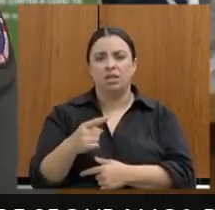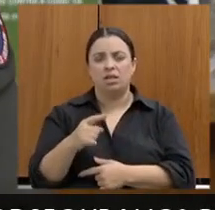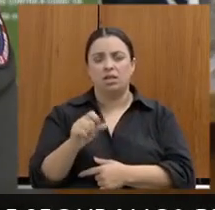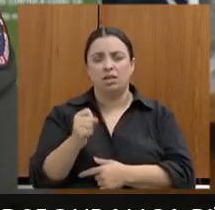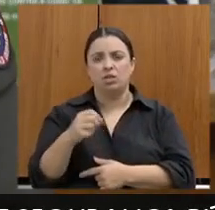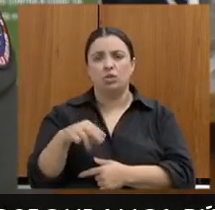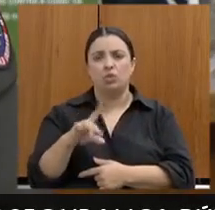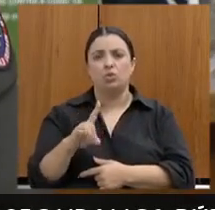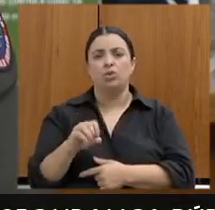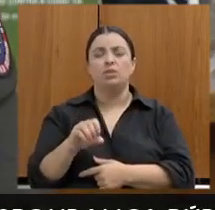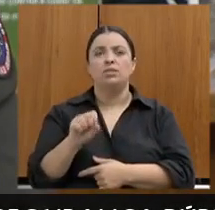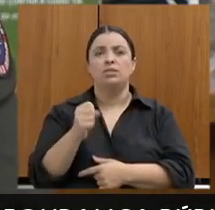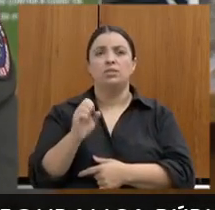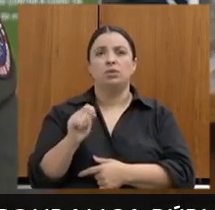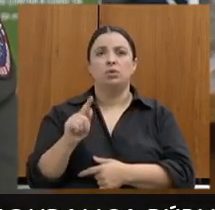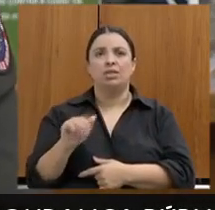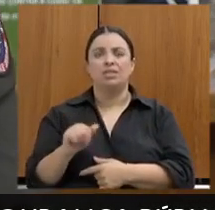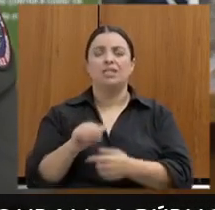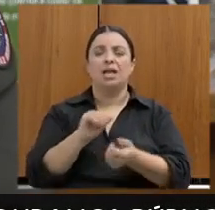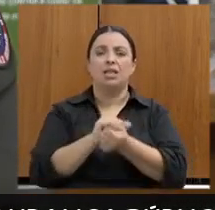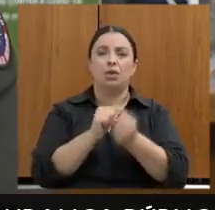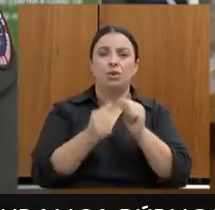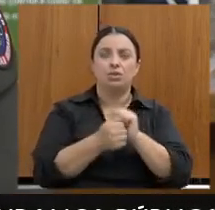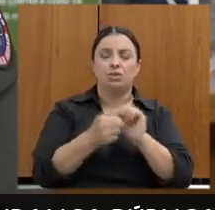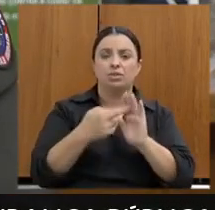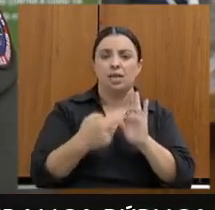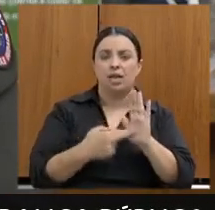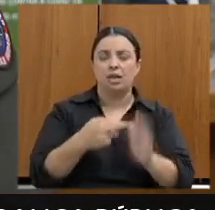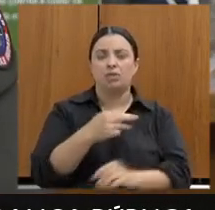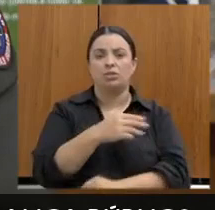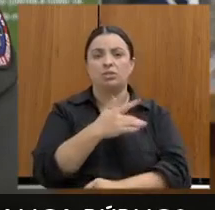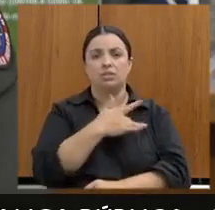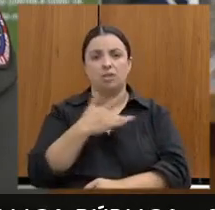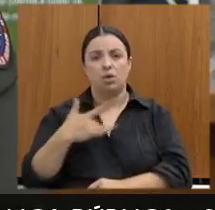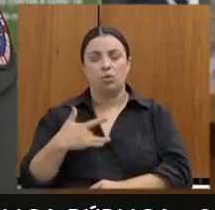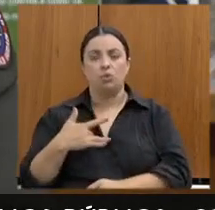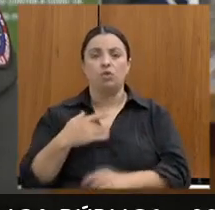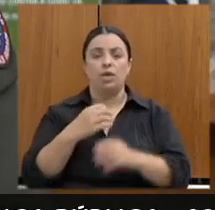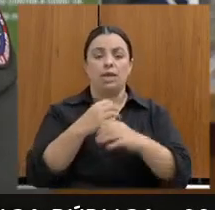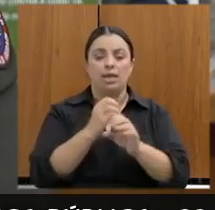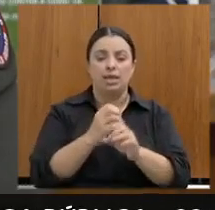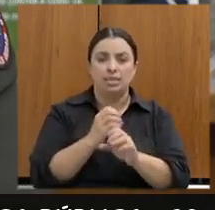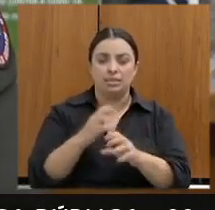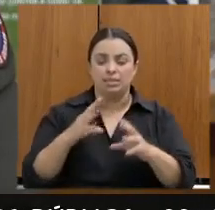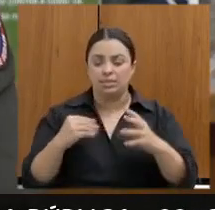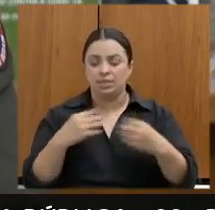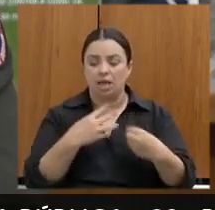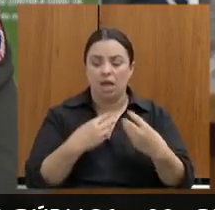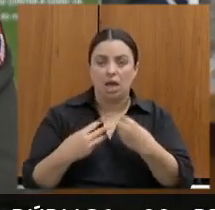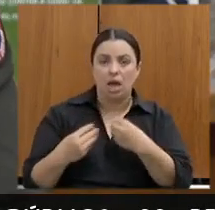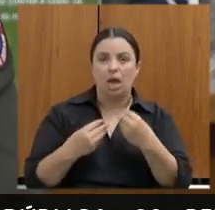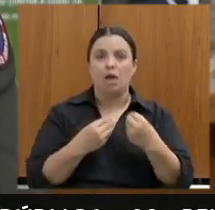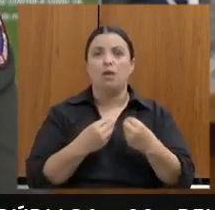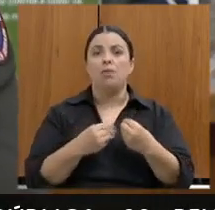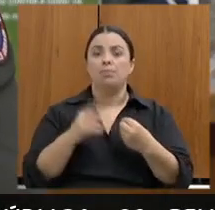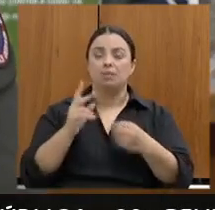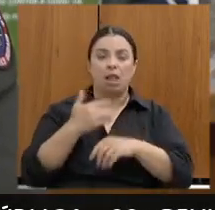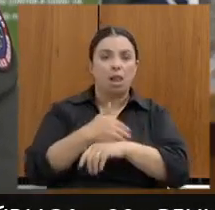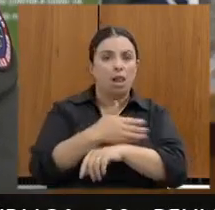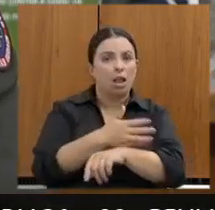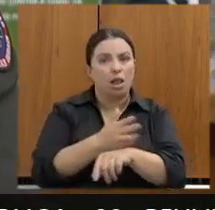adequações de protocolo de saúde exames e monitoramento ininterrupto por equipe multidisciplinar